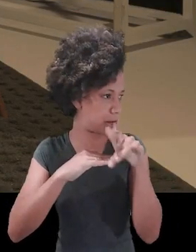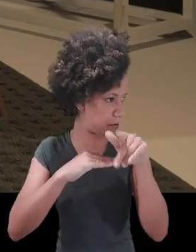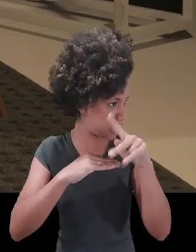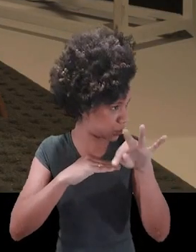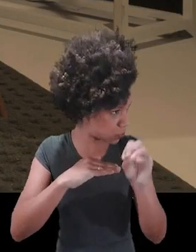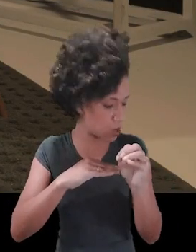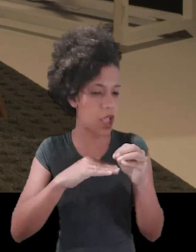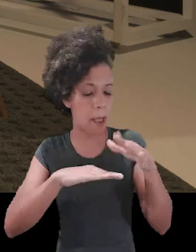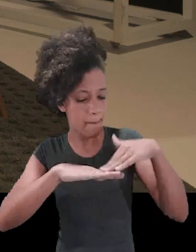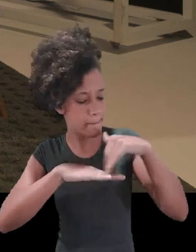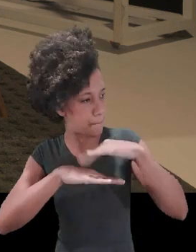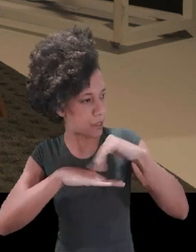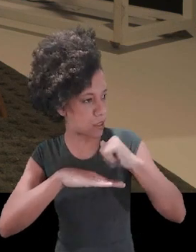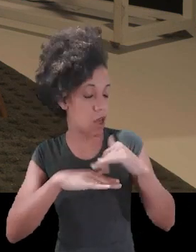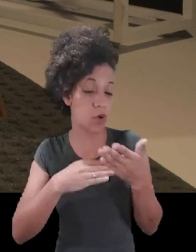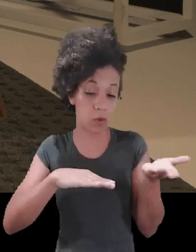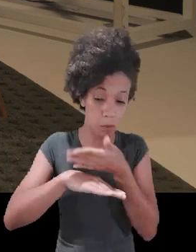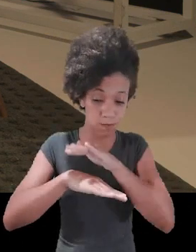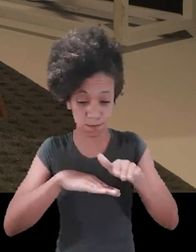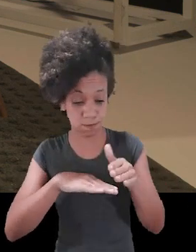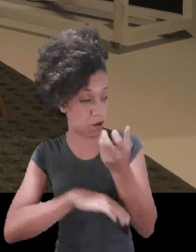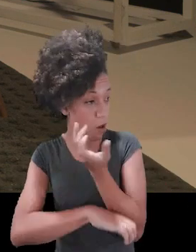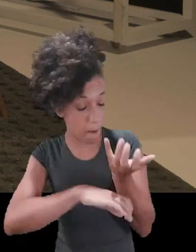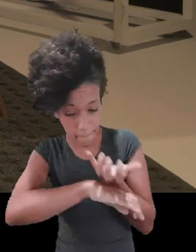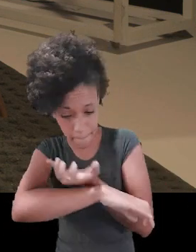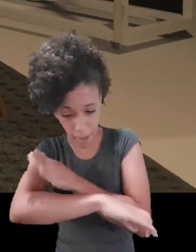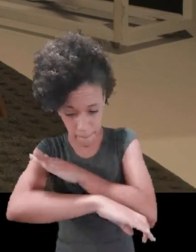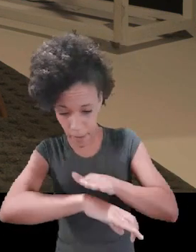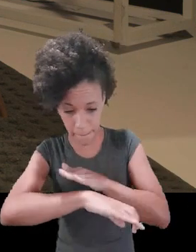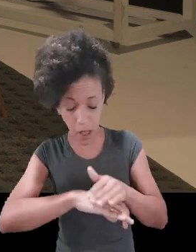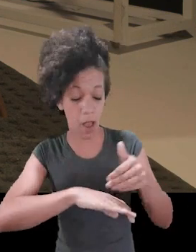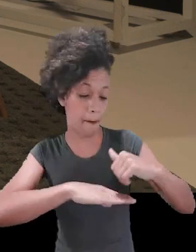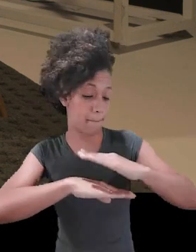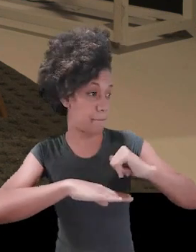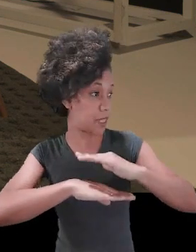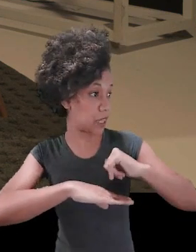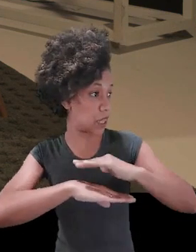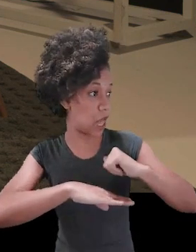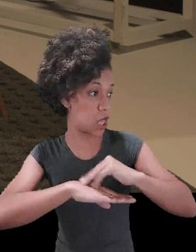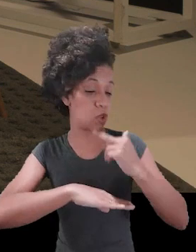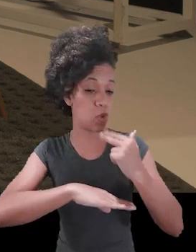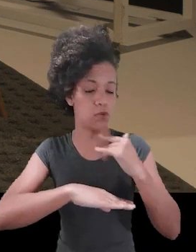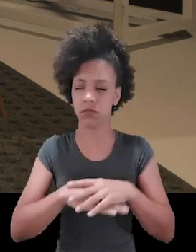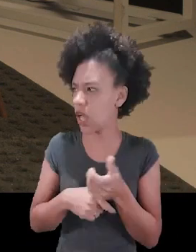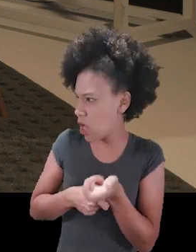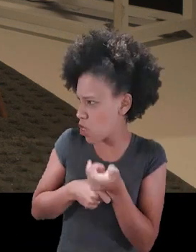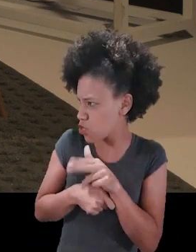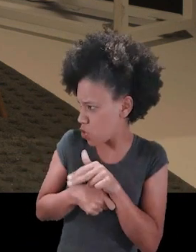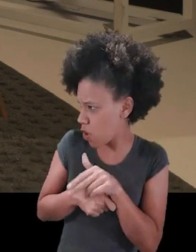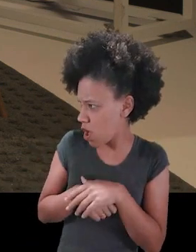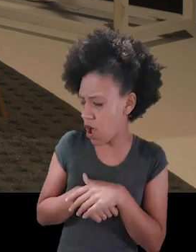é isso que eu Fazia era quando eu não estava arrancando uma tinta aí pintando forte tava pintando meio fio tava ali então duas paradas